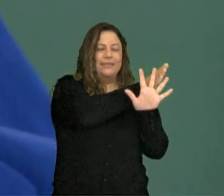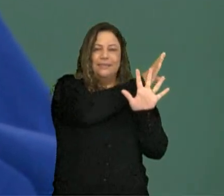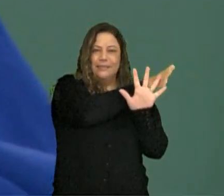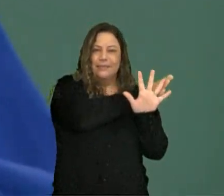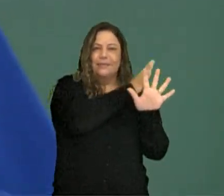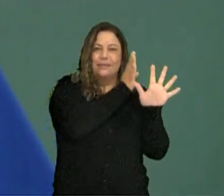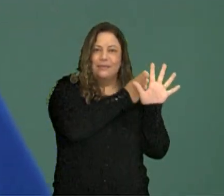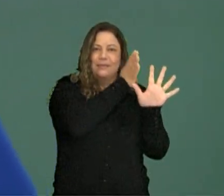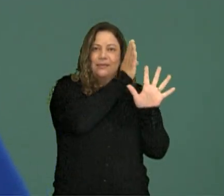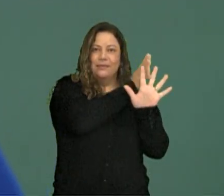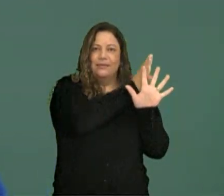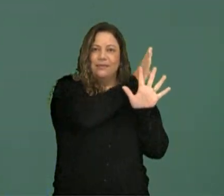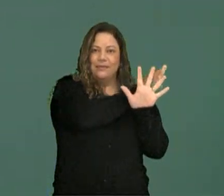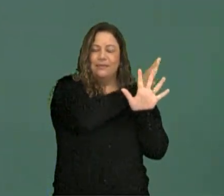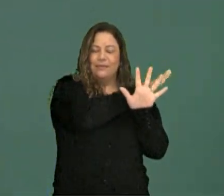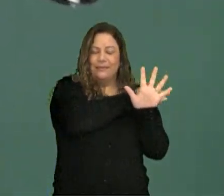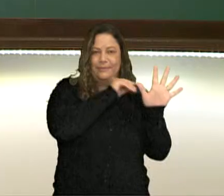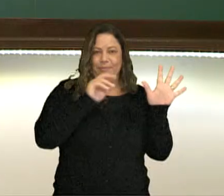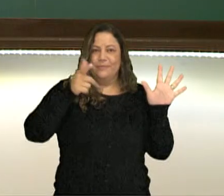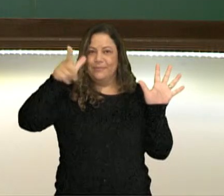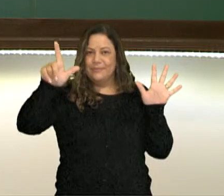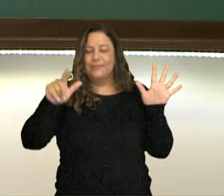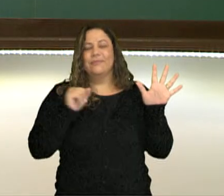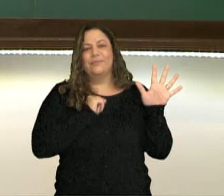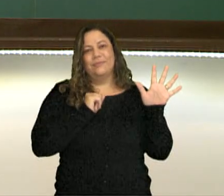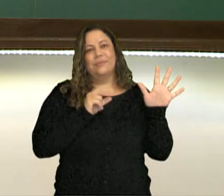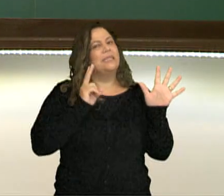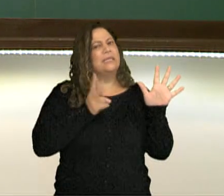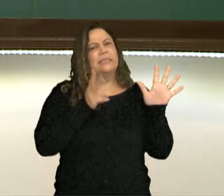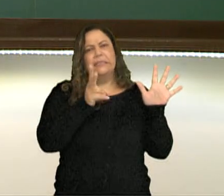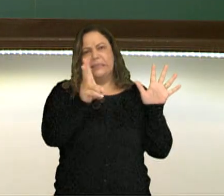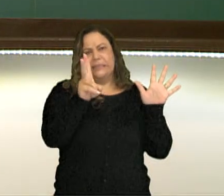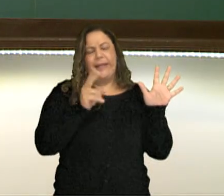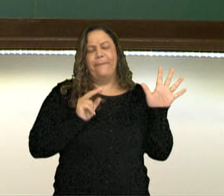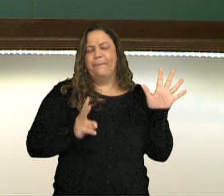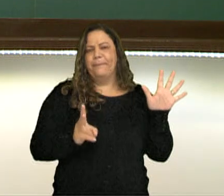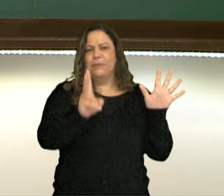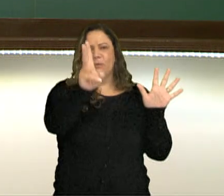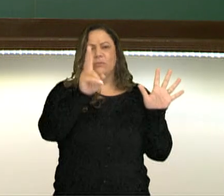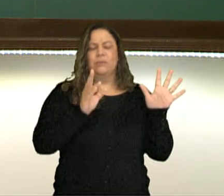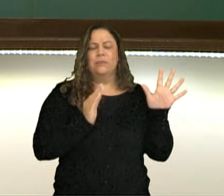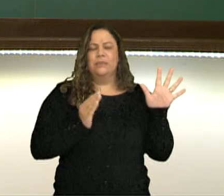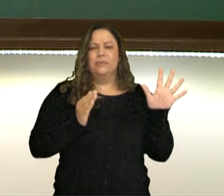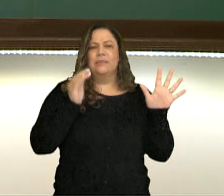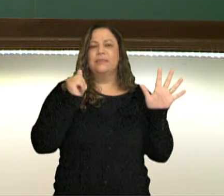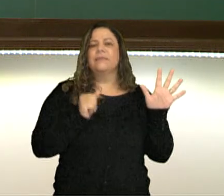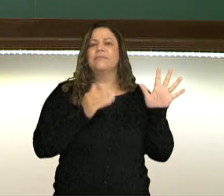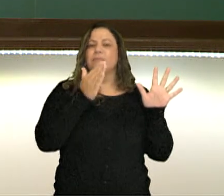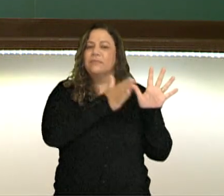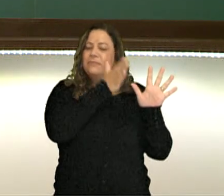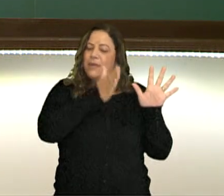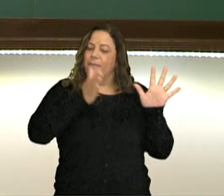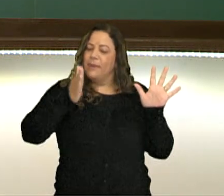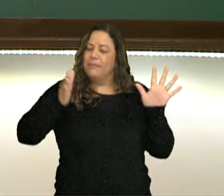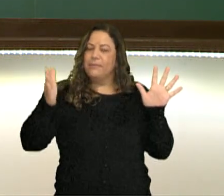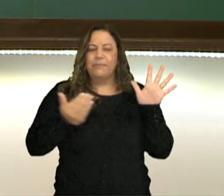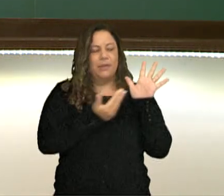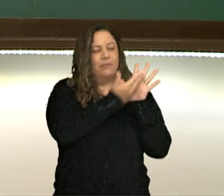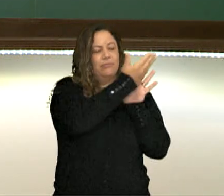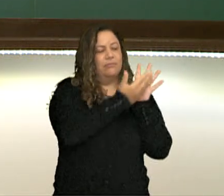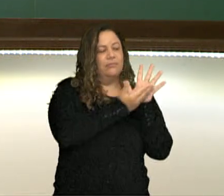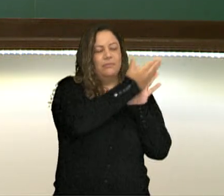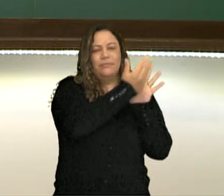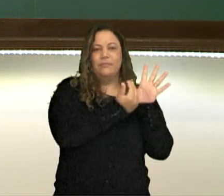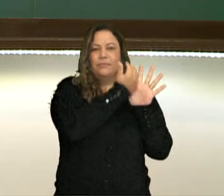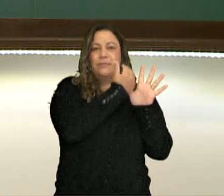vão as outras notas, tá bom? Então, sempre vai seguir uma sequência de notas, né? As linhas. Tem várias regras